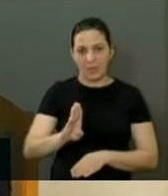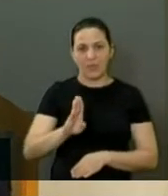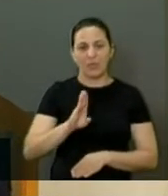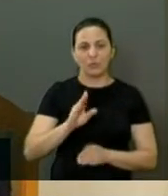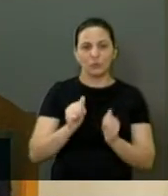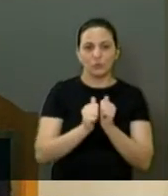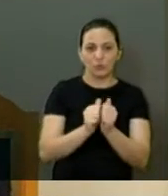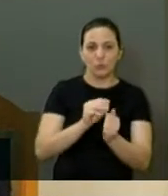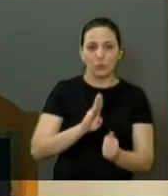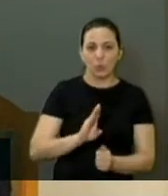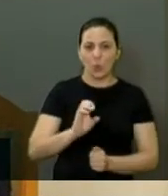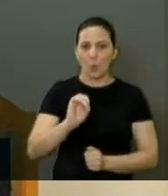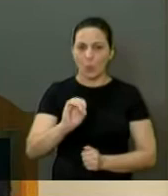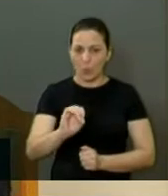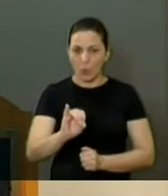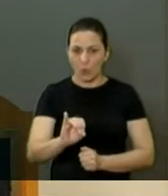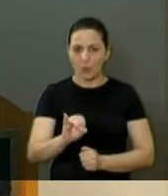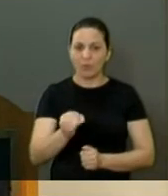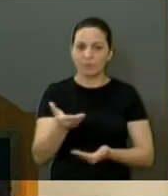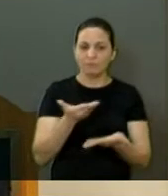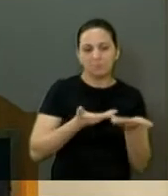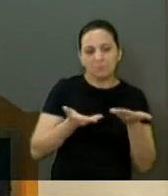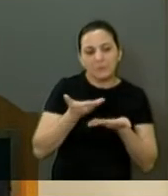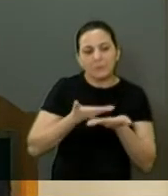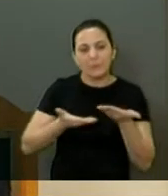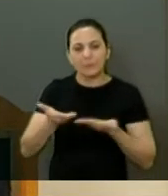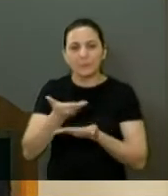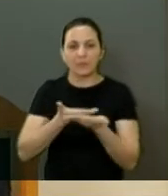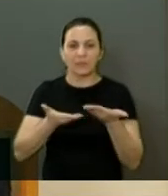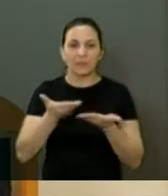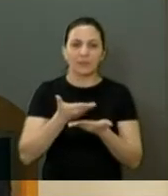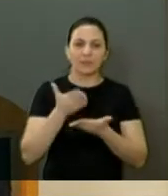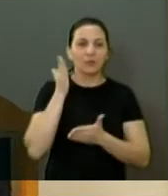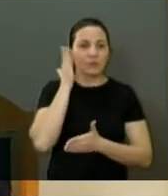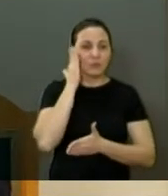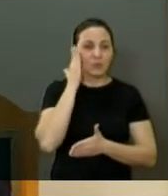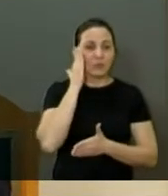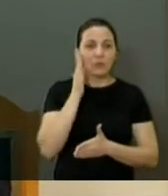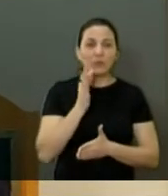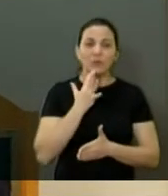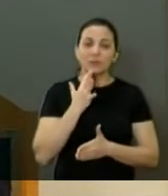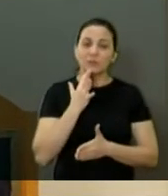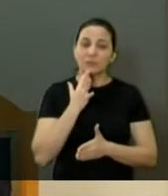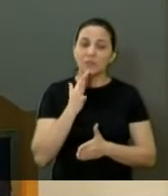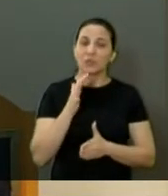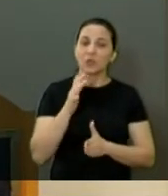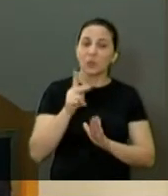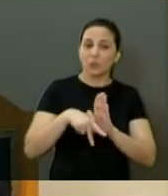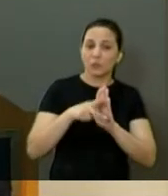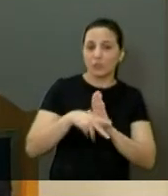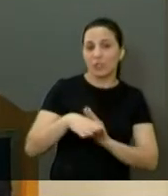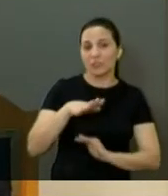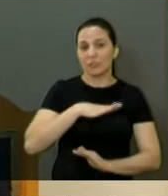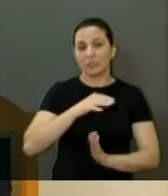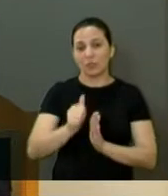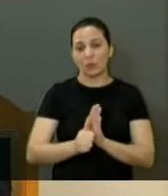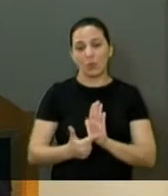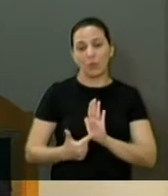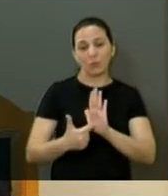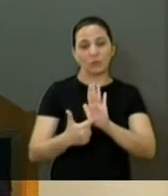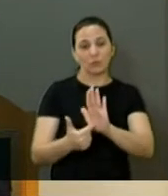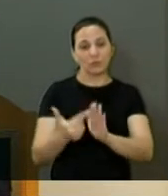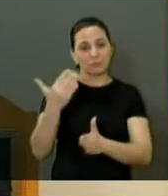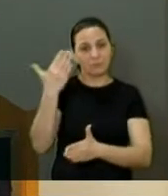que troca experiência está vendo aquele de um projeto nossa que a cidade face nós mostramos a